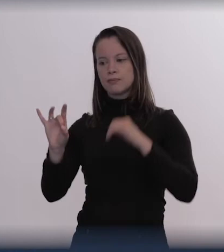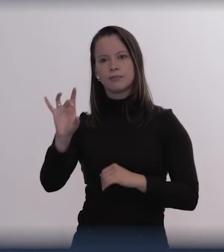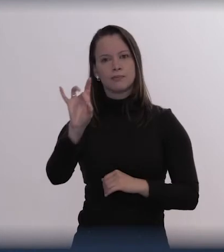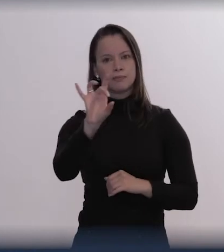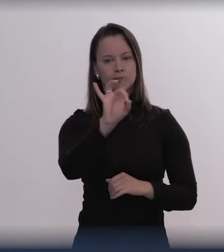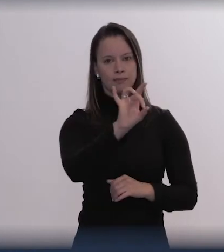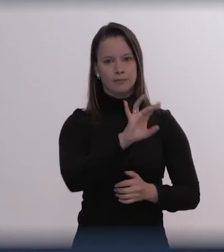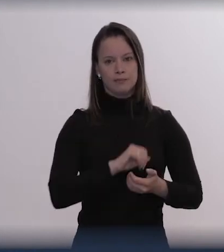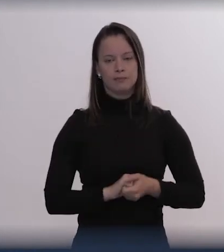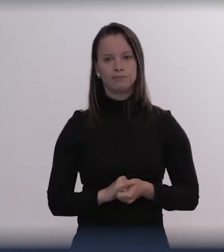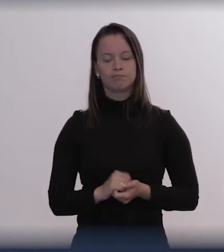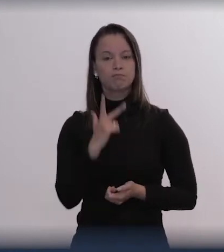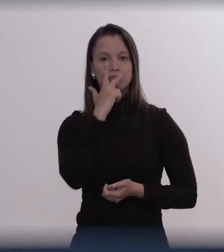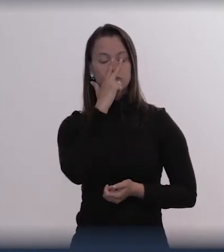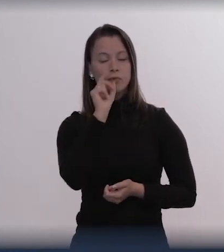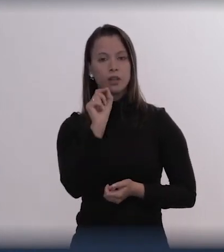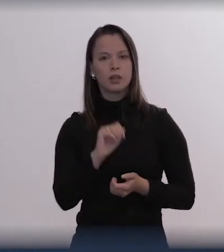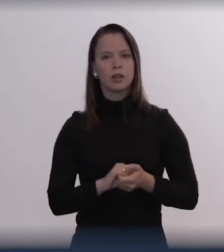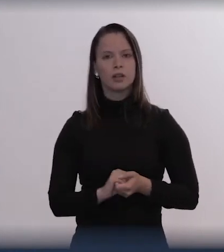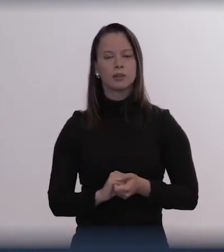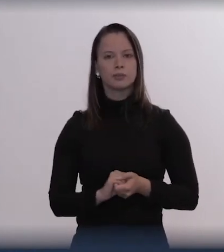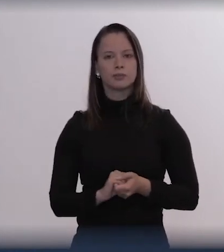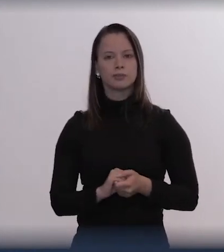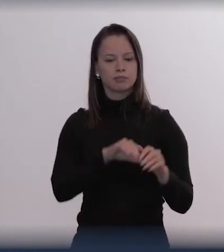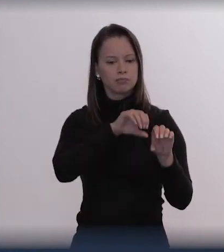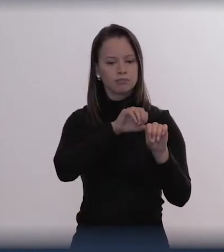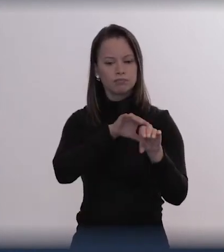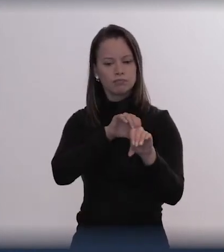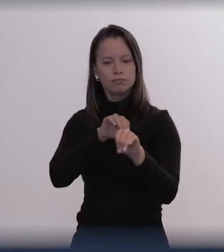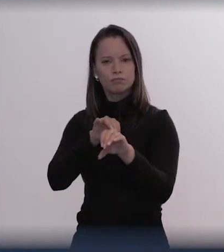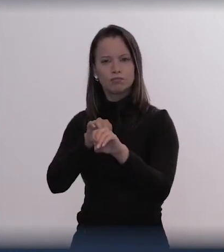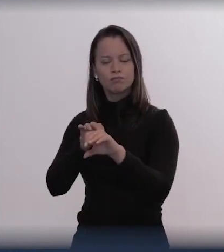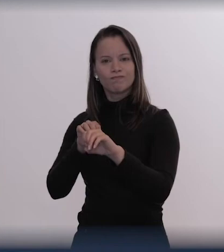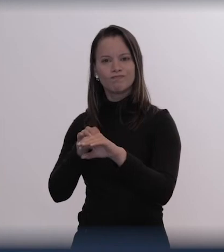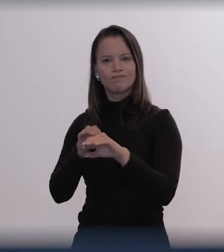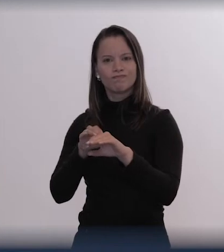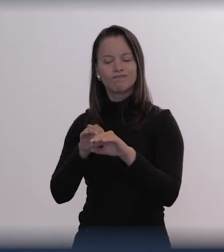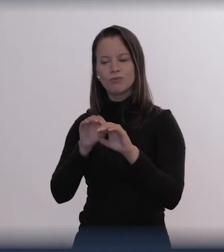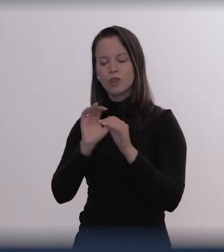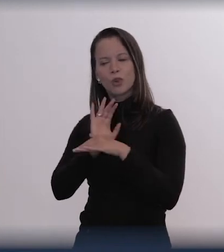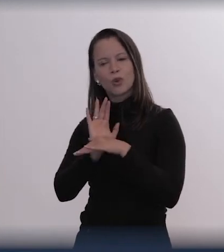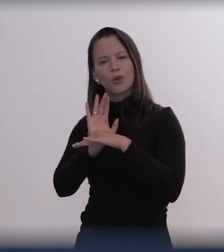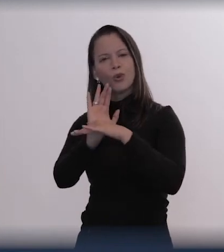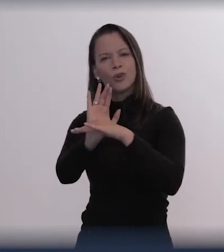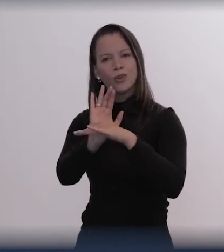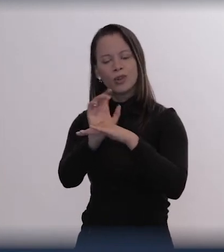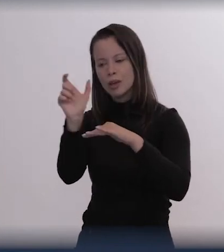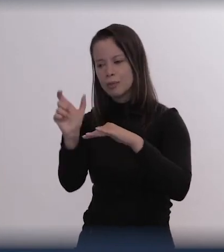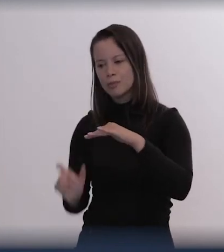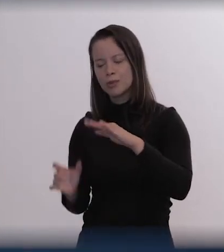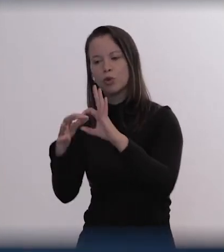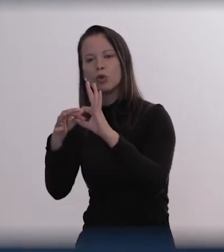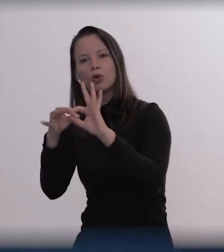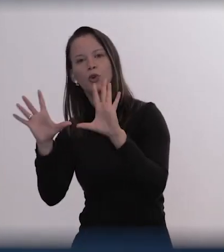E acho que quando a educação ela não possibilita a livre exploração